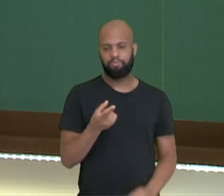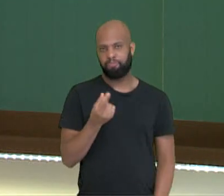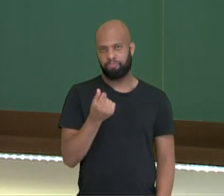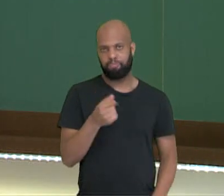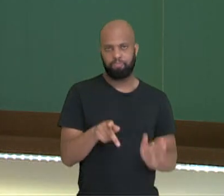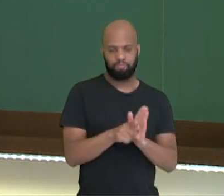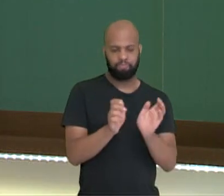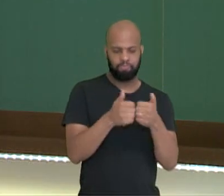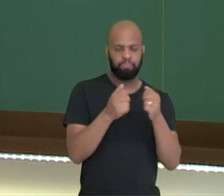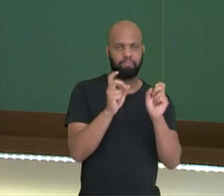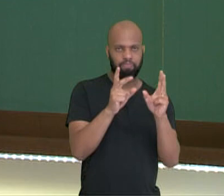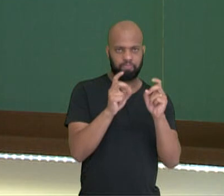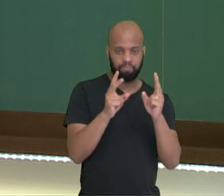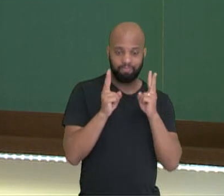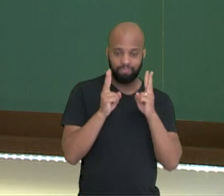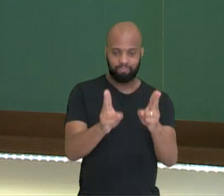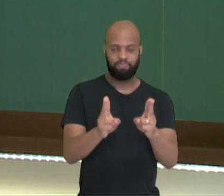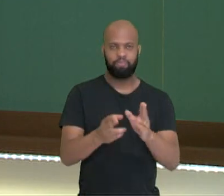mesma coisa.